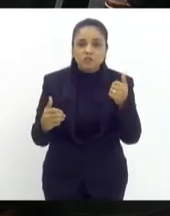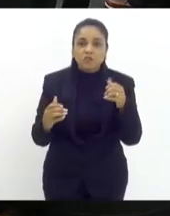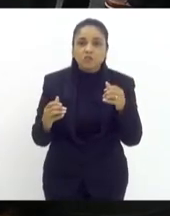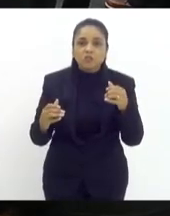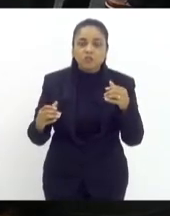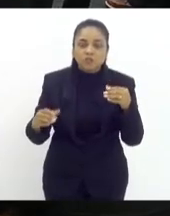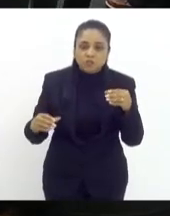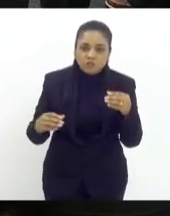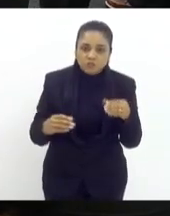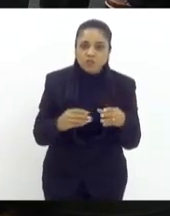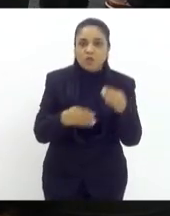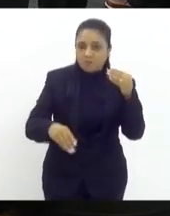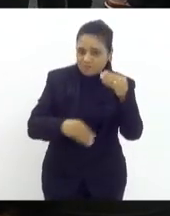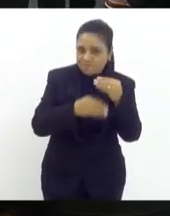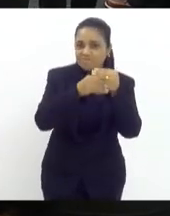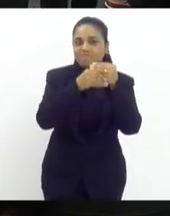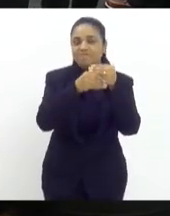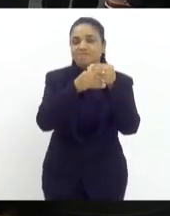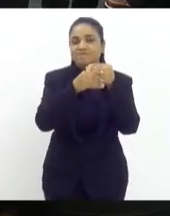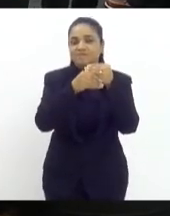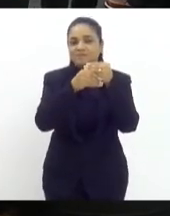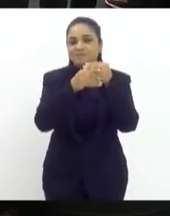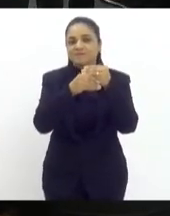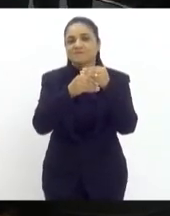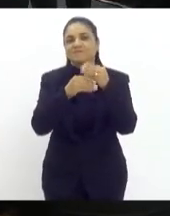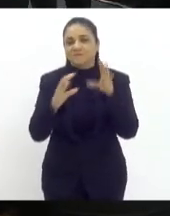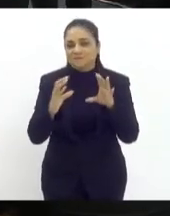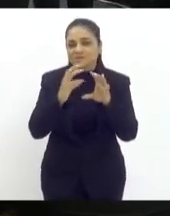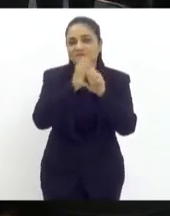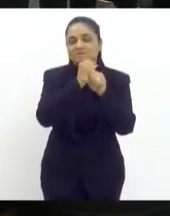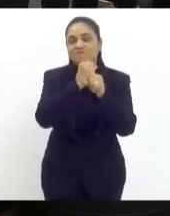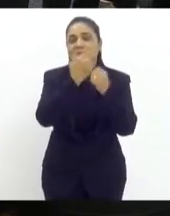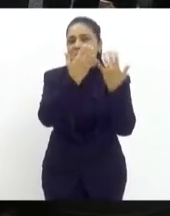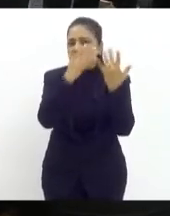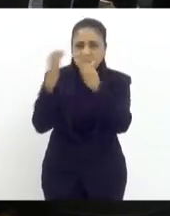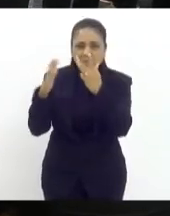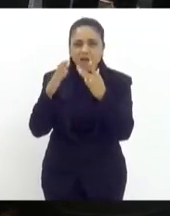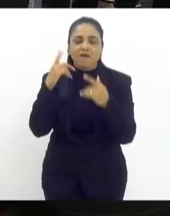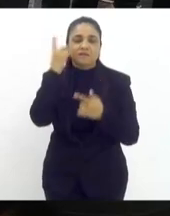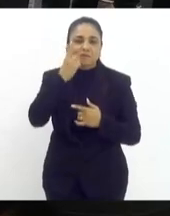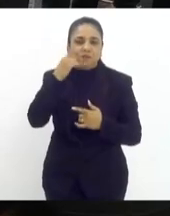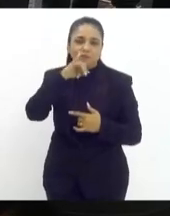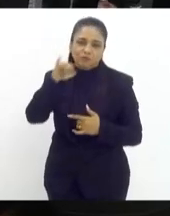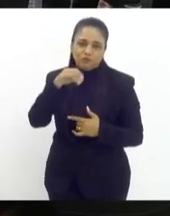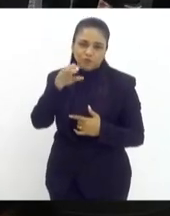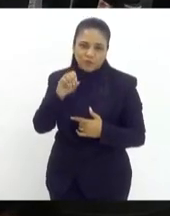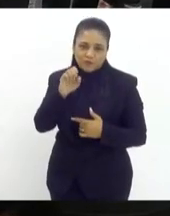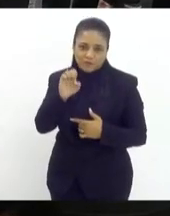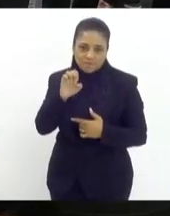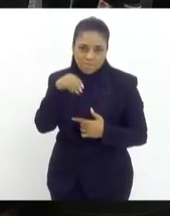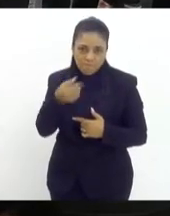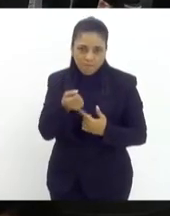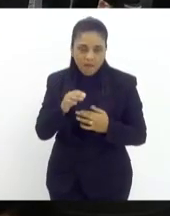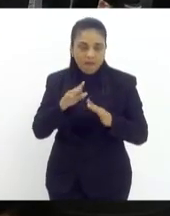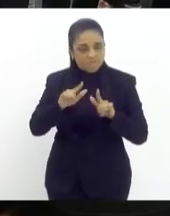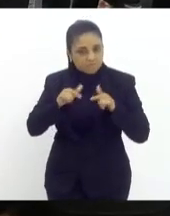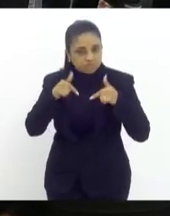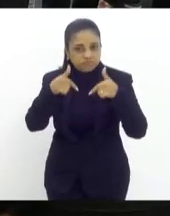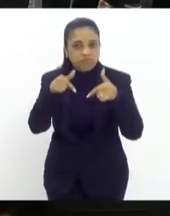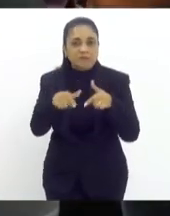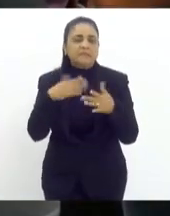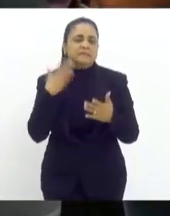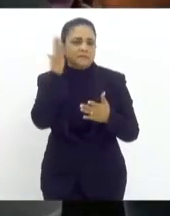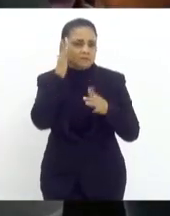de colegas para parabenizar a iniciativa do nosso colega Professor Josemar sabemos que a Assembleia